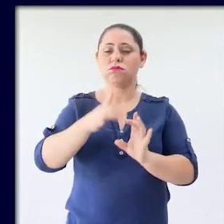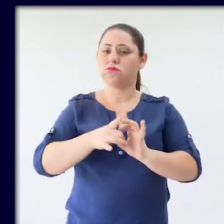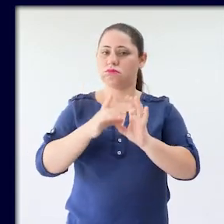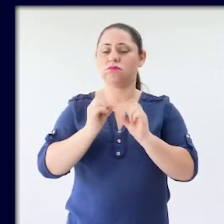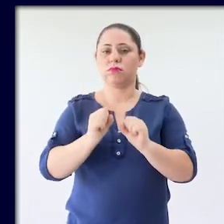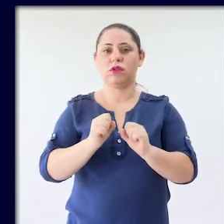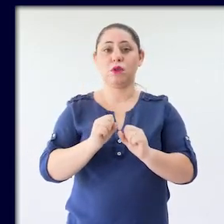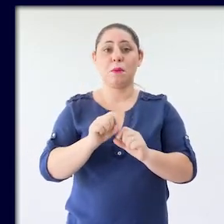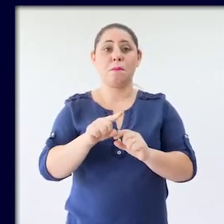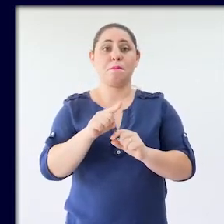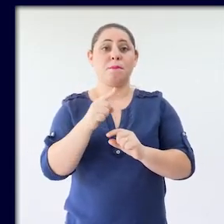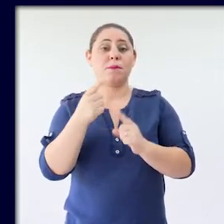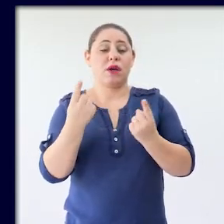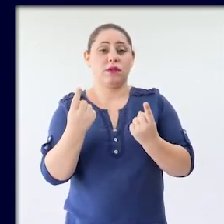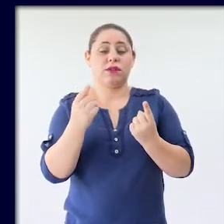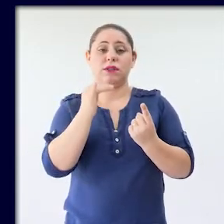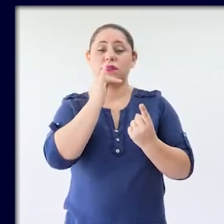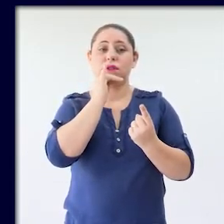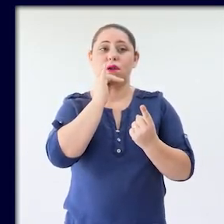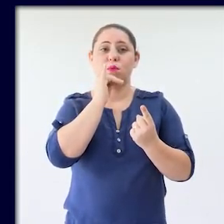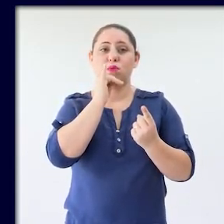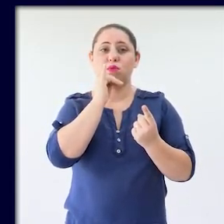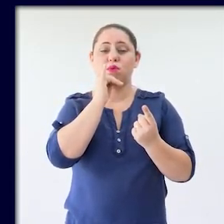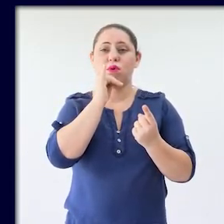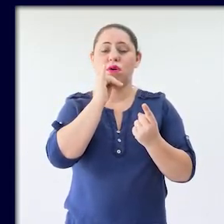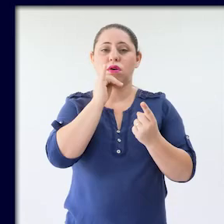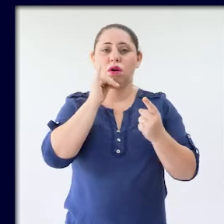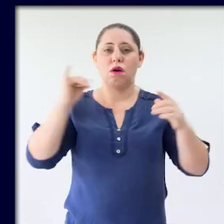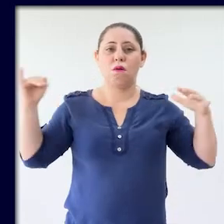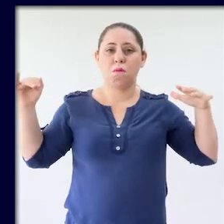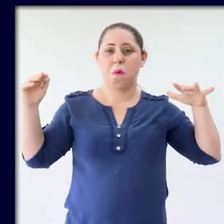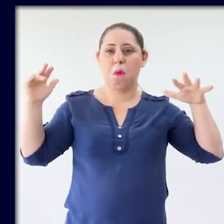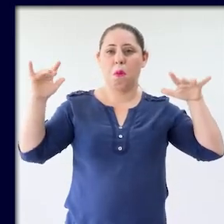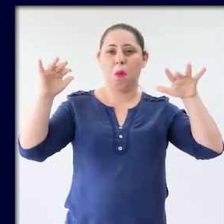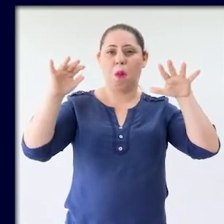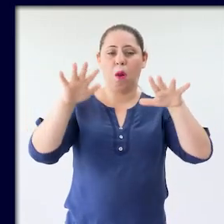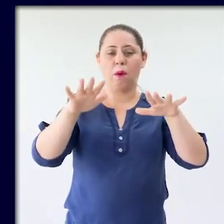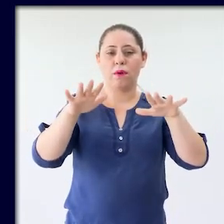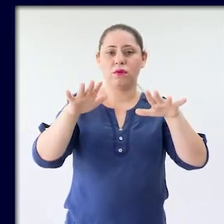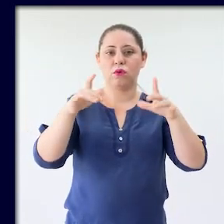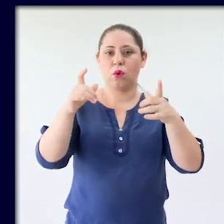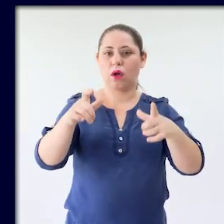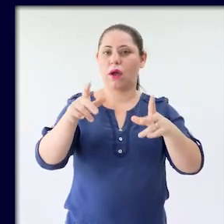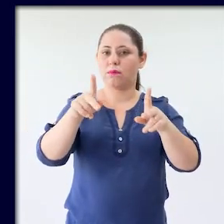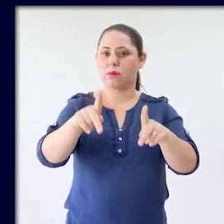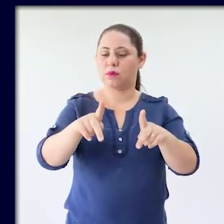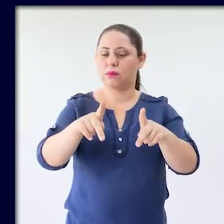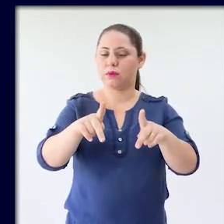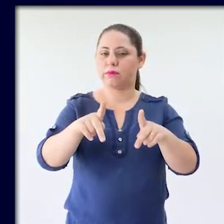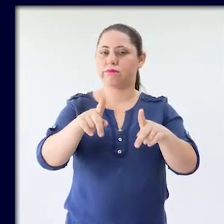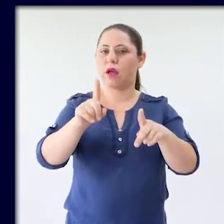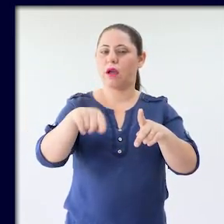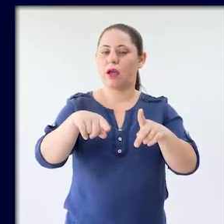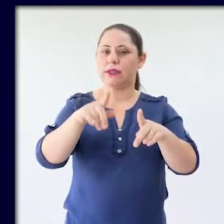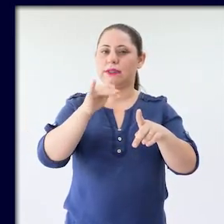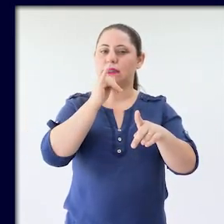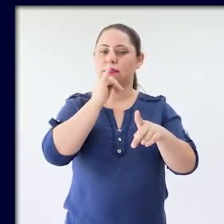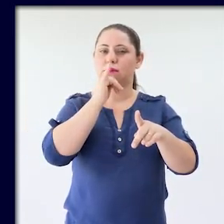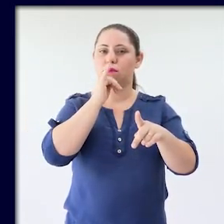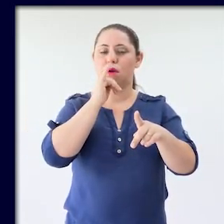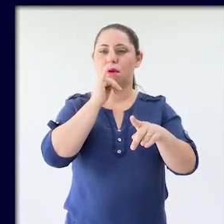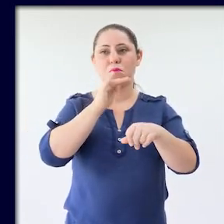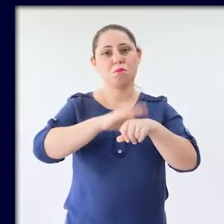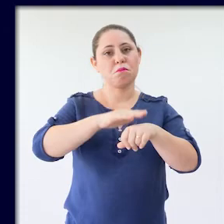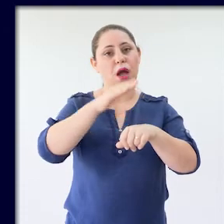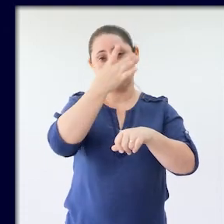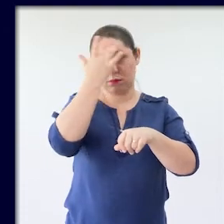isso não é permitido. Porém, se for um comício e um espaço público,